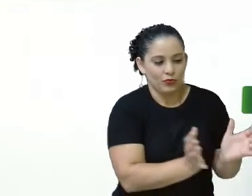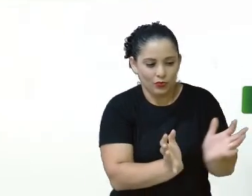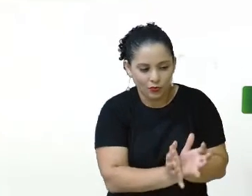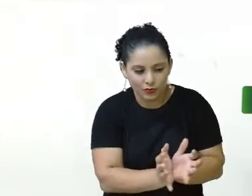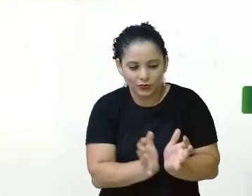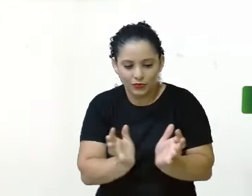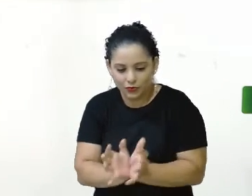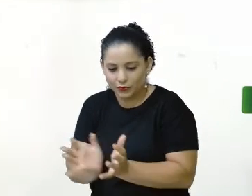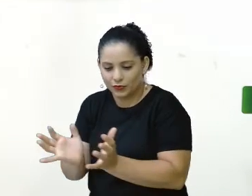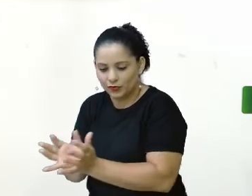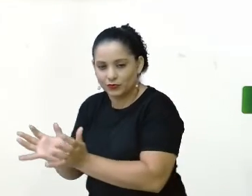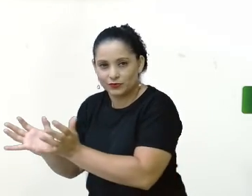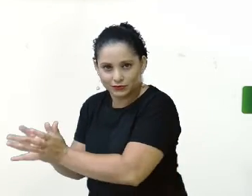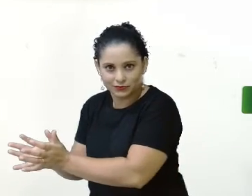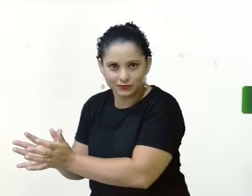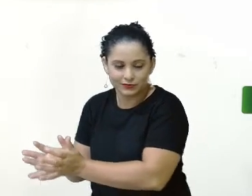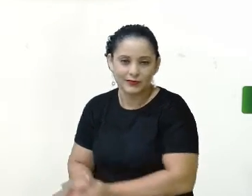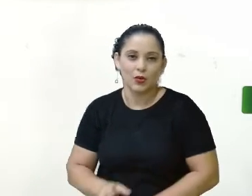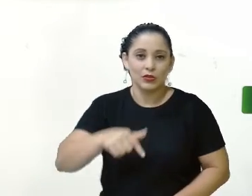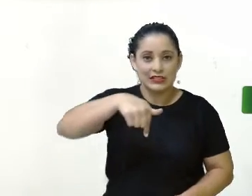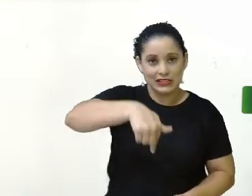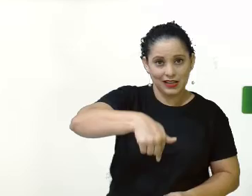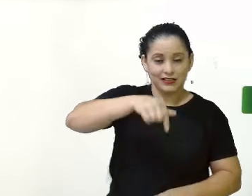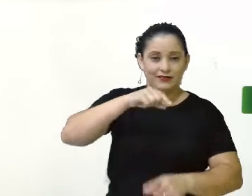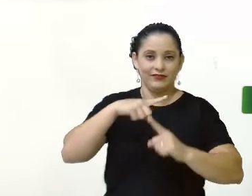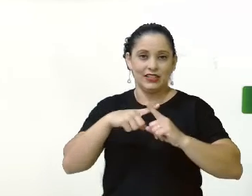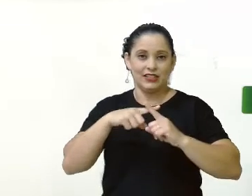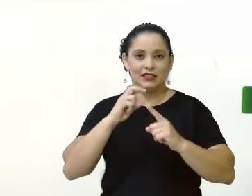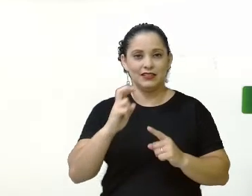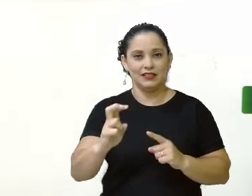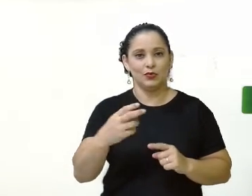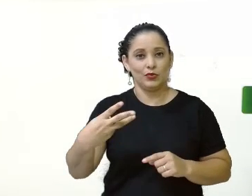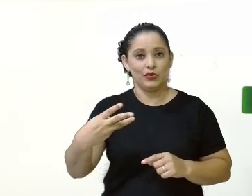atenção. 7 vezes 5,